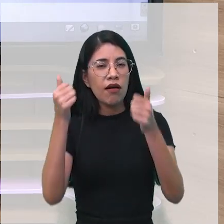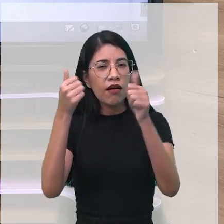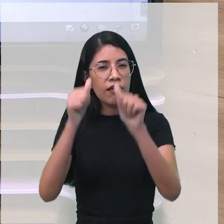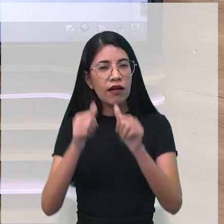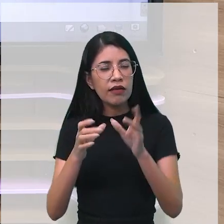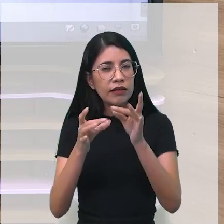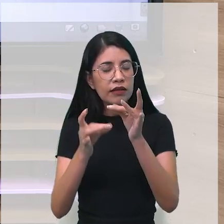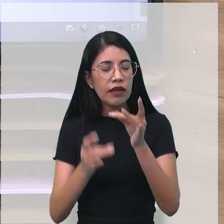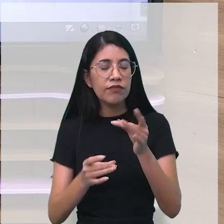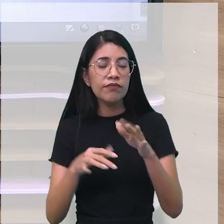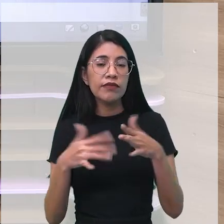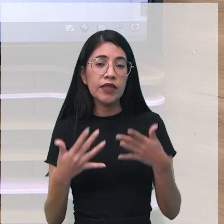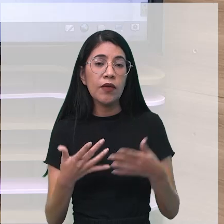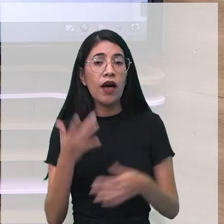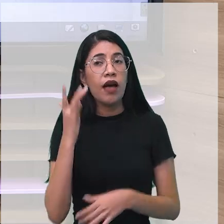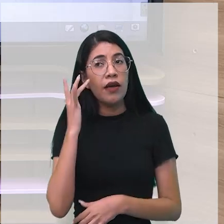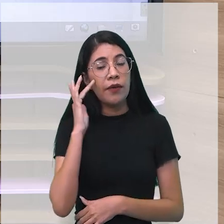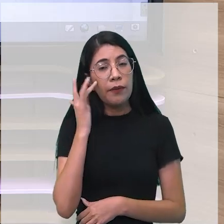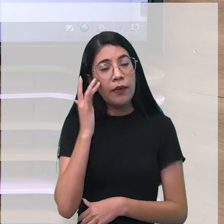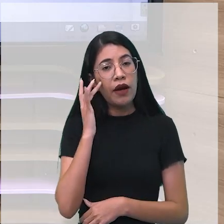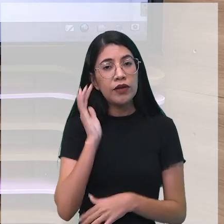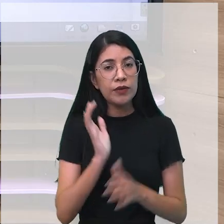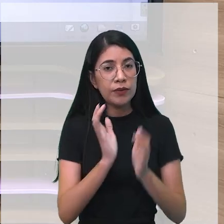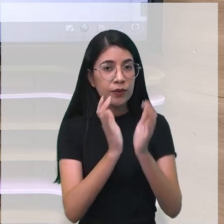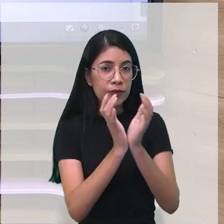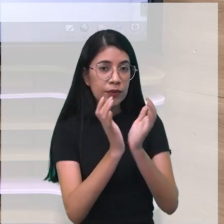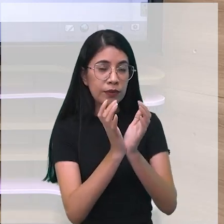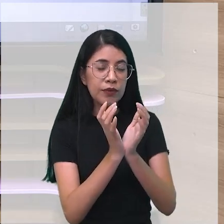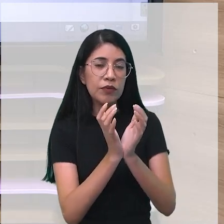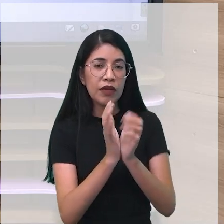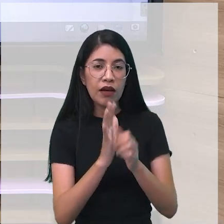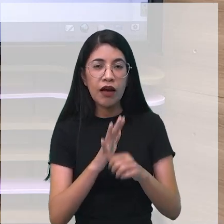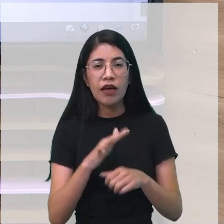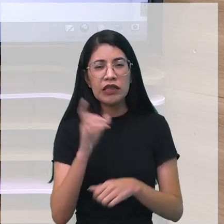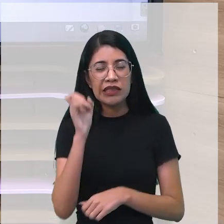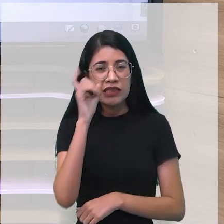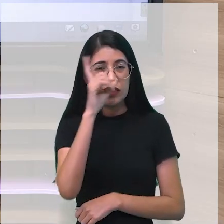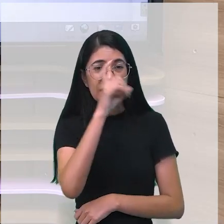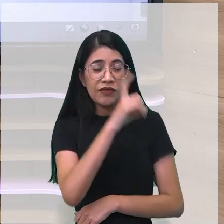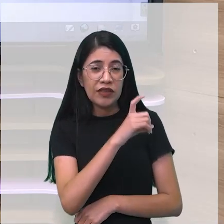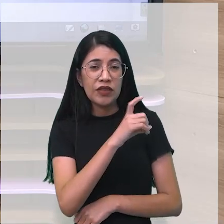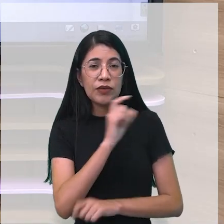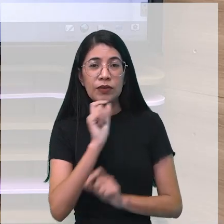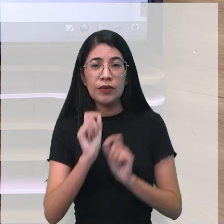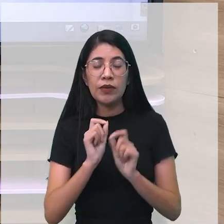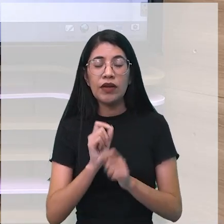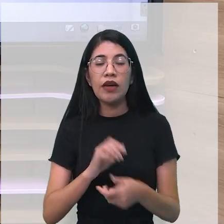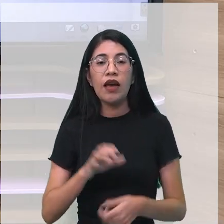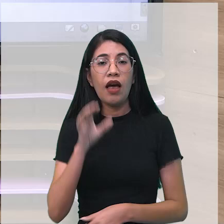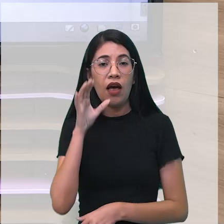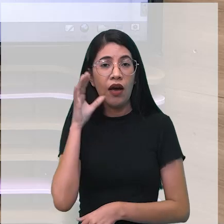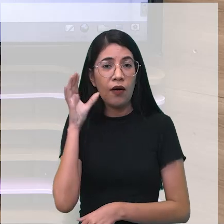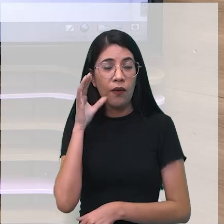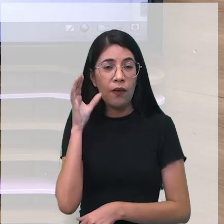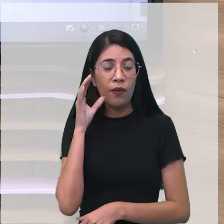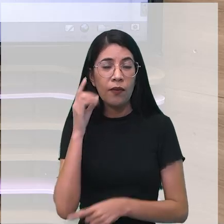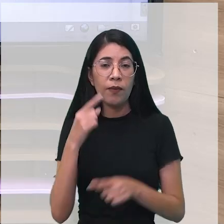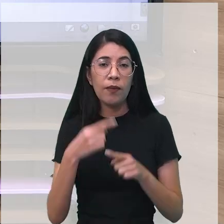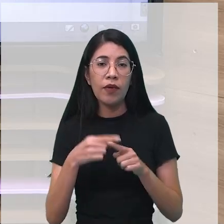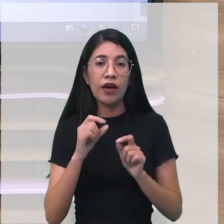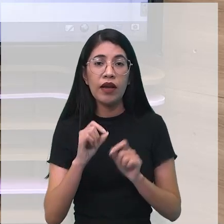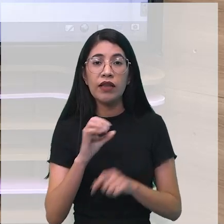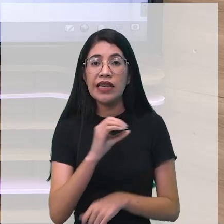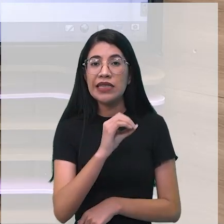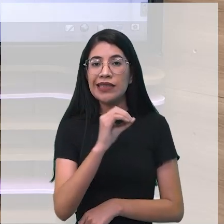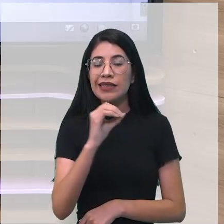ah Professor Eu acho que o time que tá com a situação mais difícil aí é a Colômbia porque ela